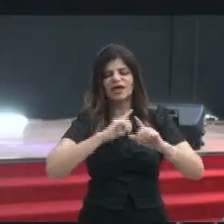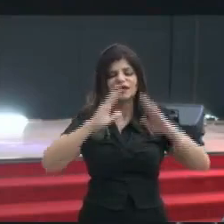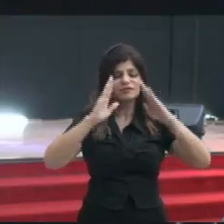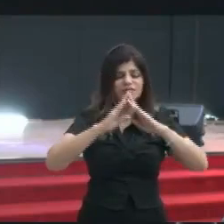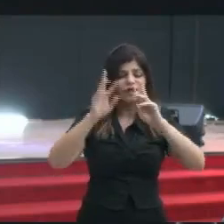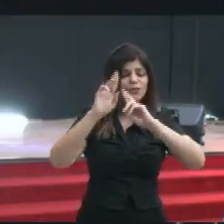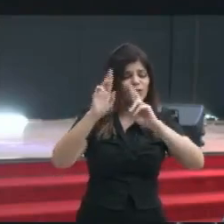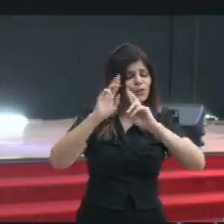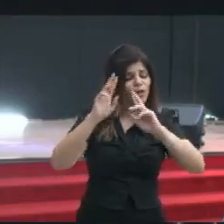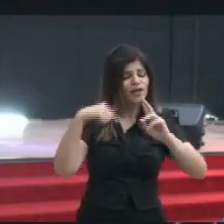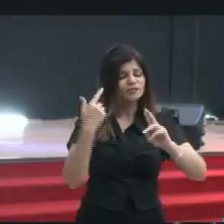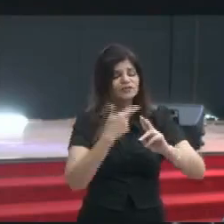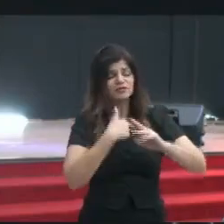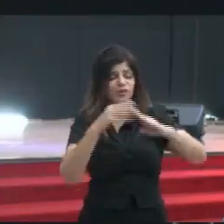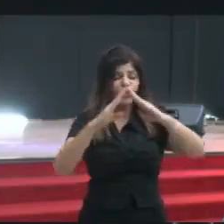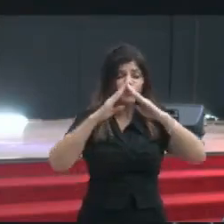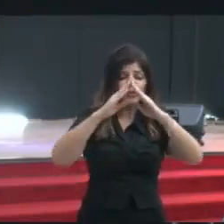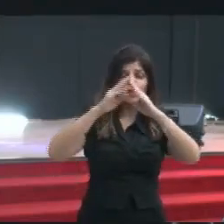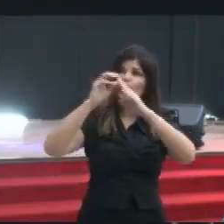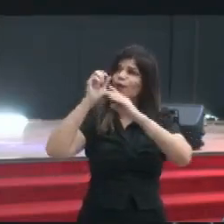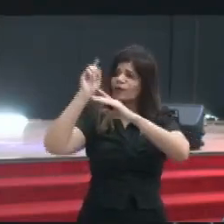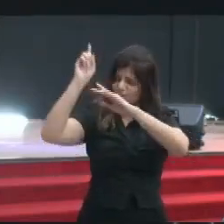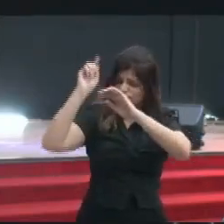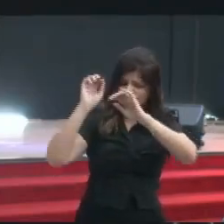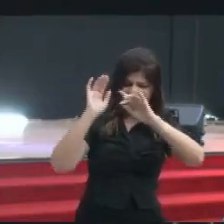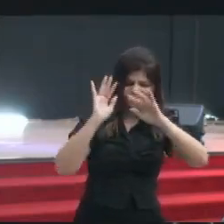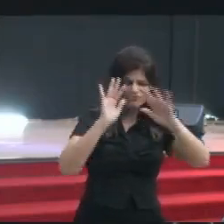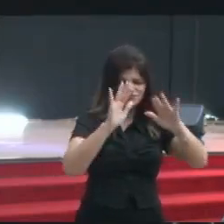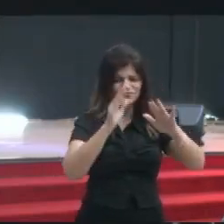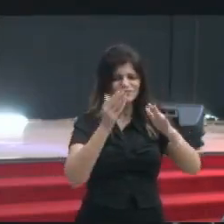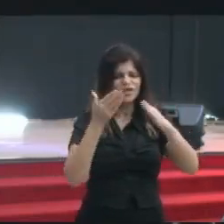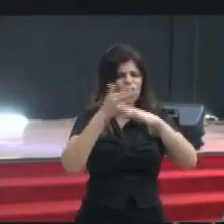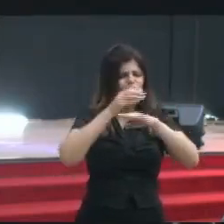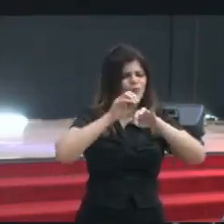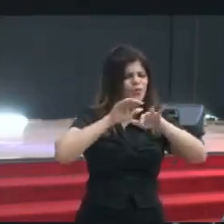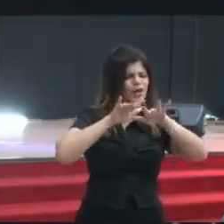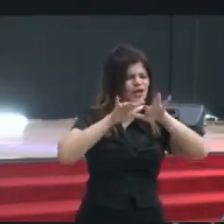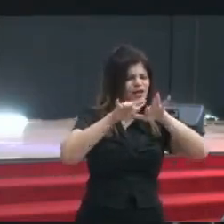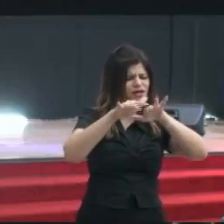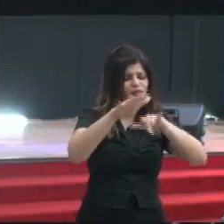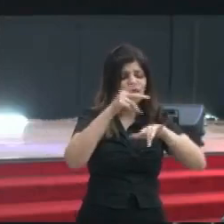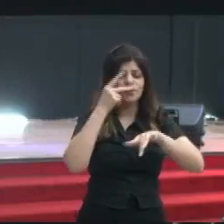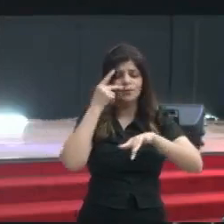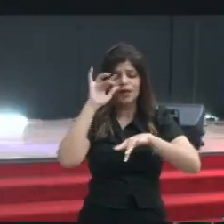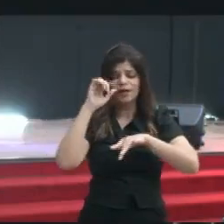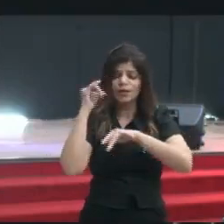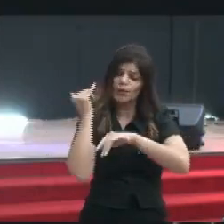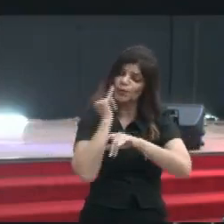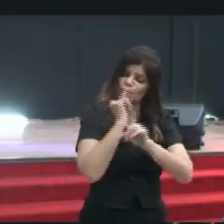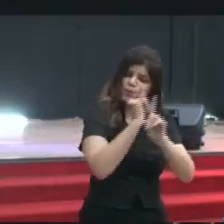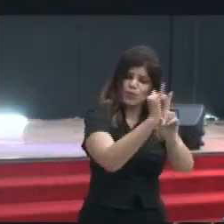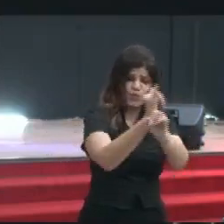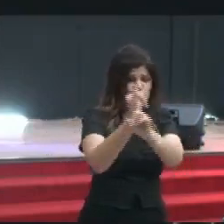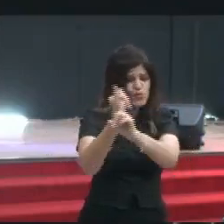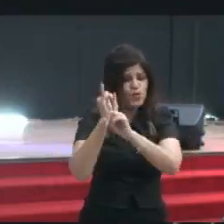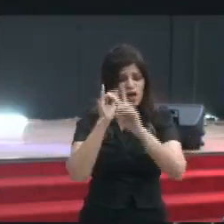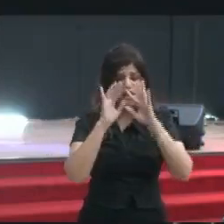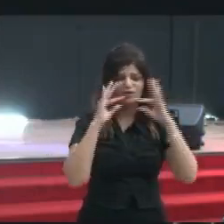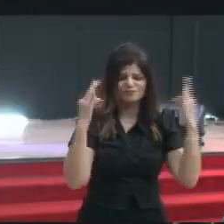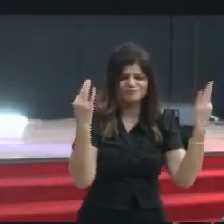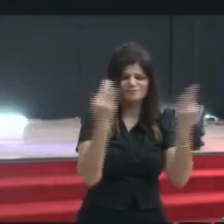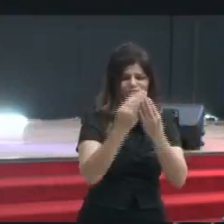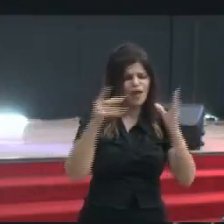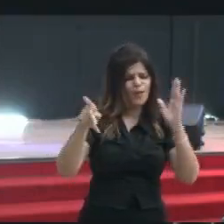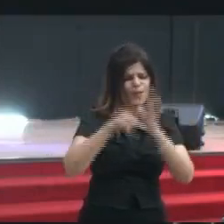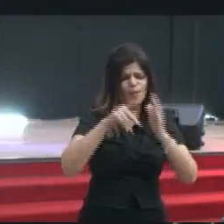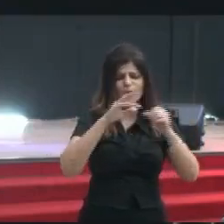um lugar onde a bênção do Senhor esteja presente. Pai, eu profetizo que as famílias da